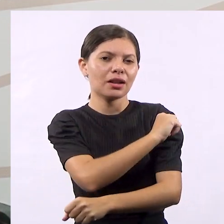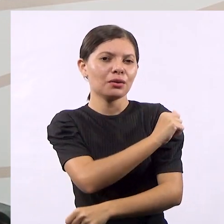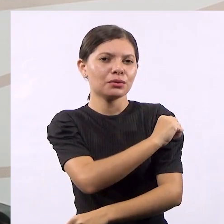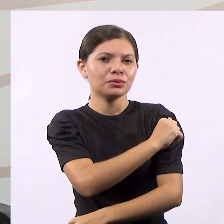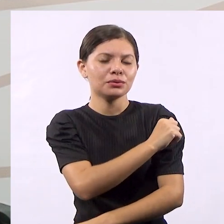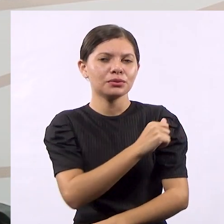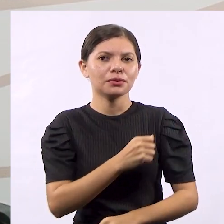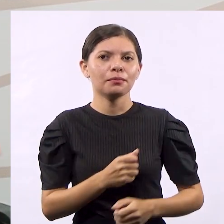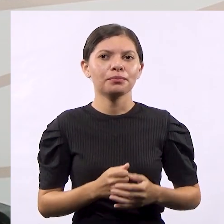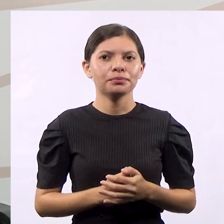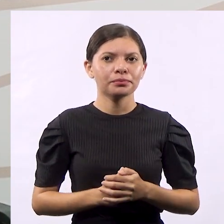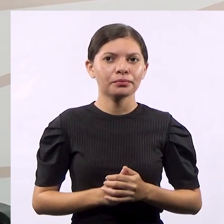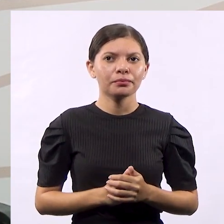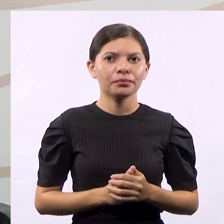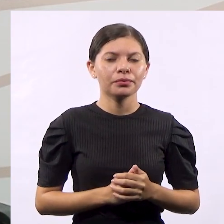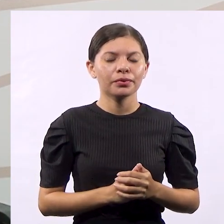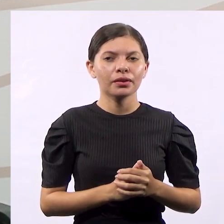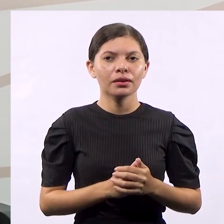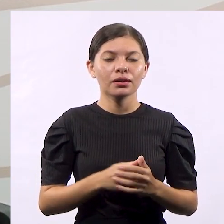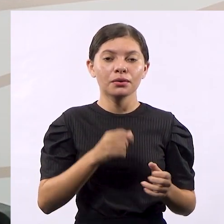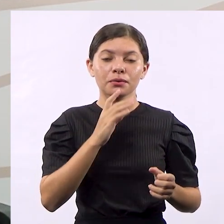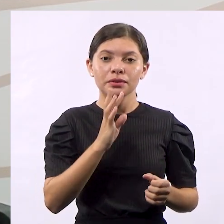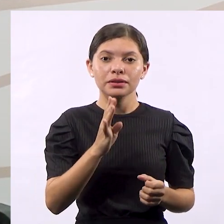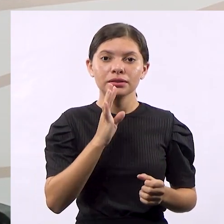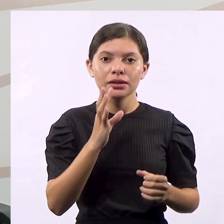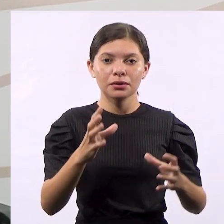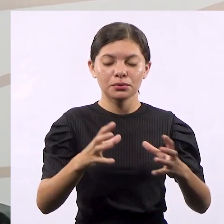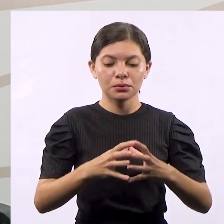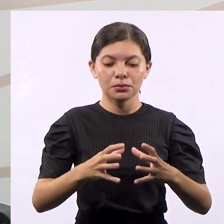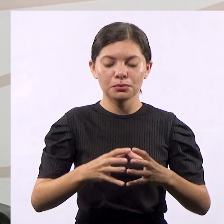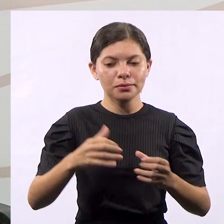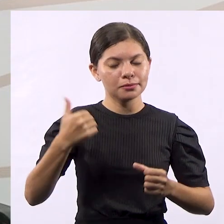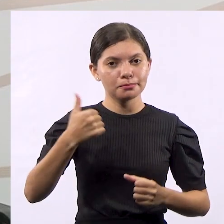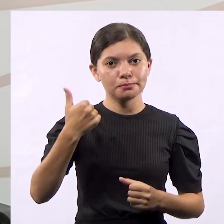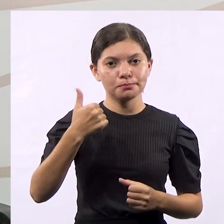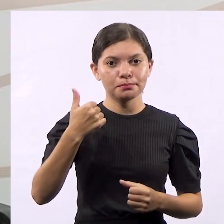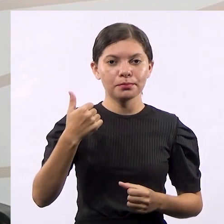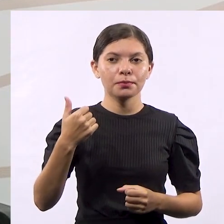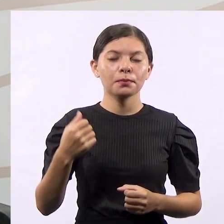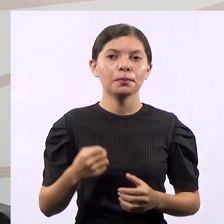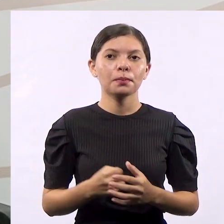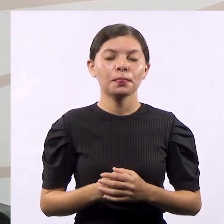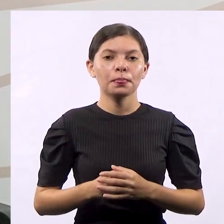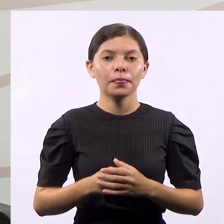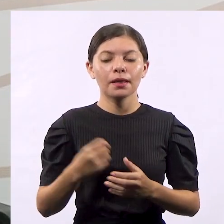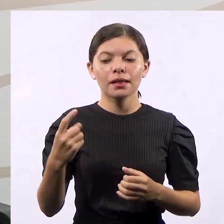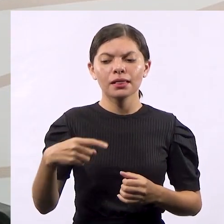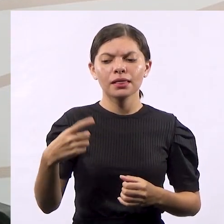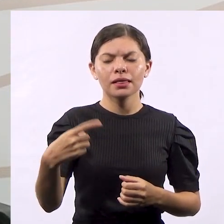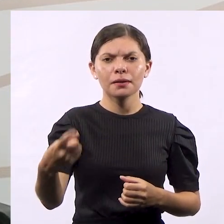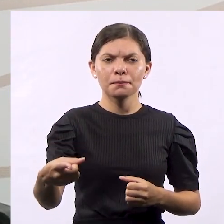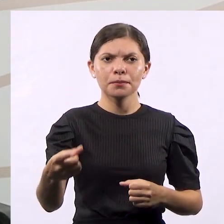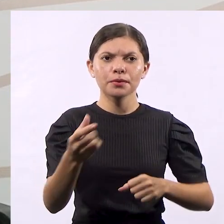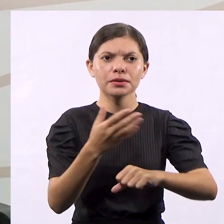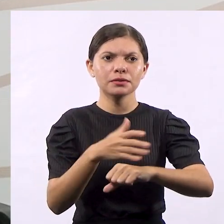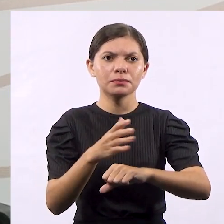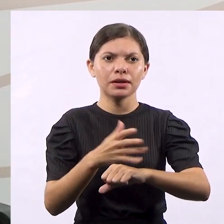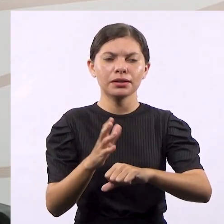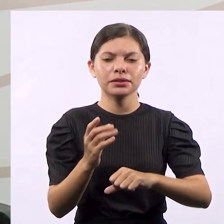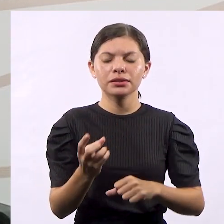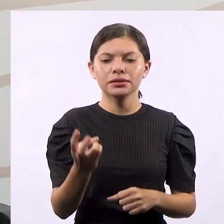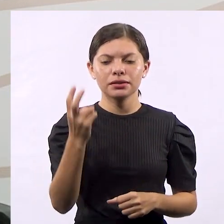grupos sociais dos quais esses alunos pertencem. Então, esse é o primeiro passo. Depois, quando a gente vai falar das